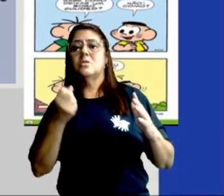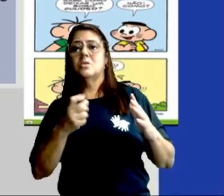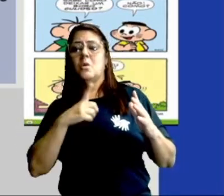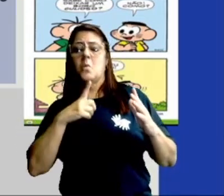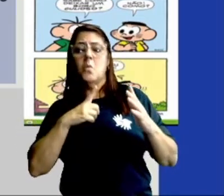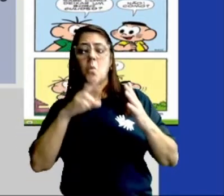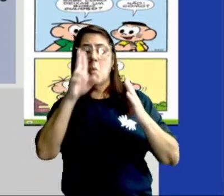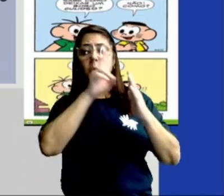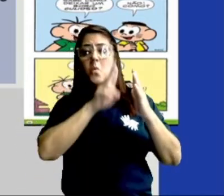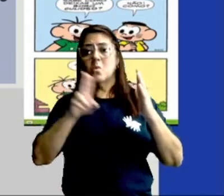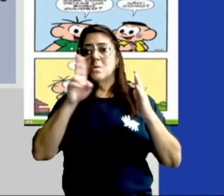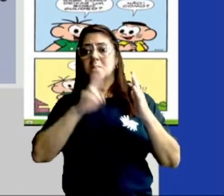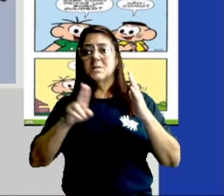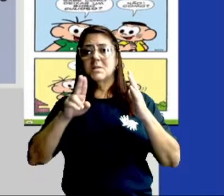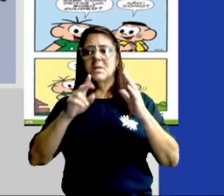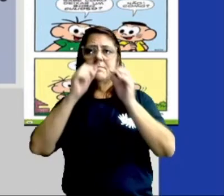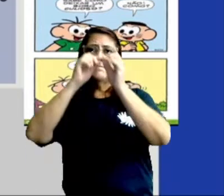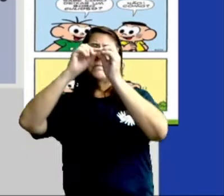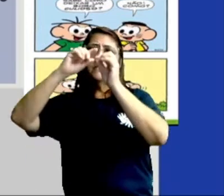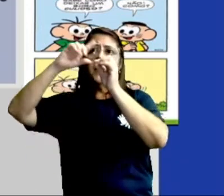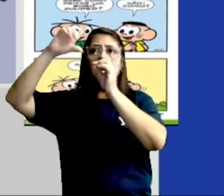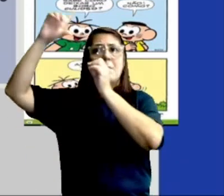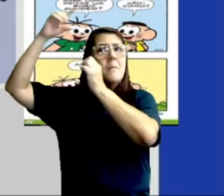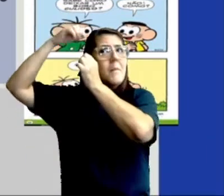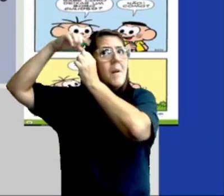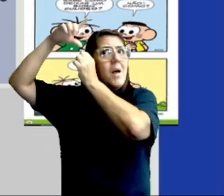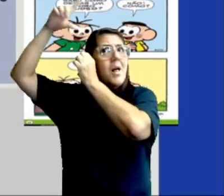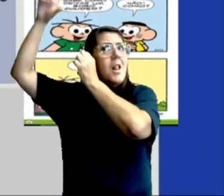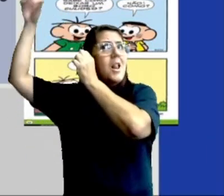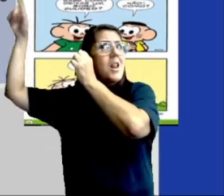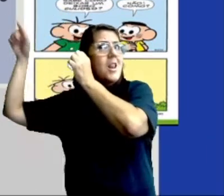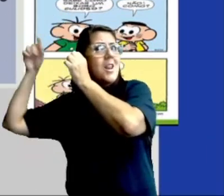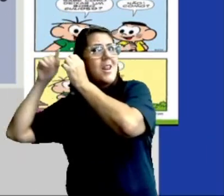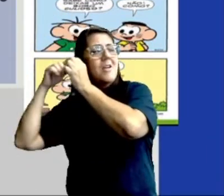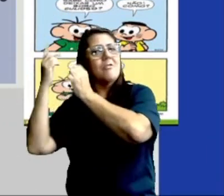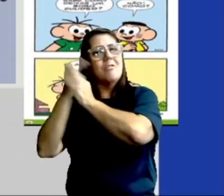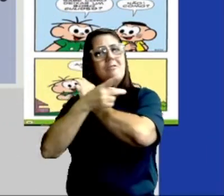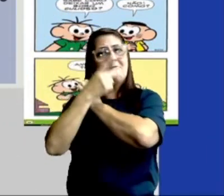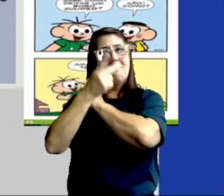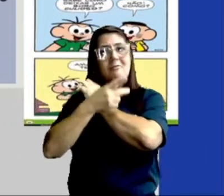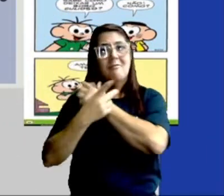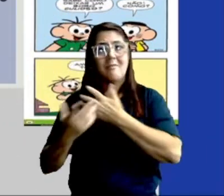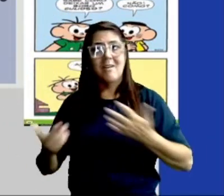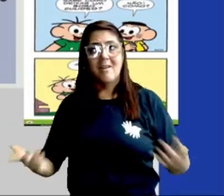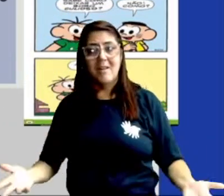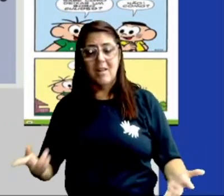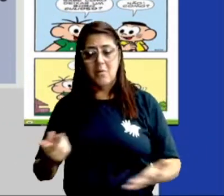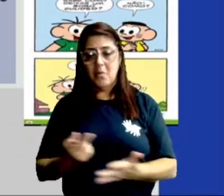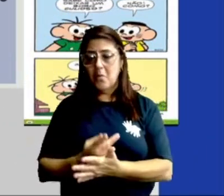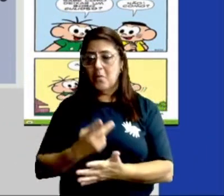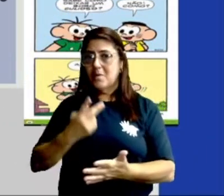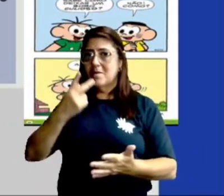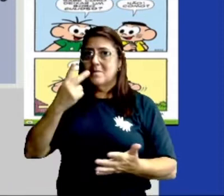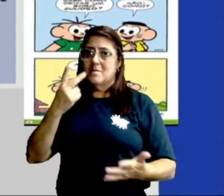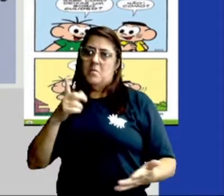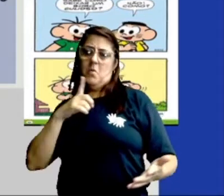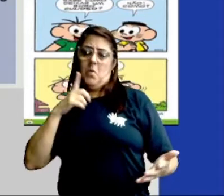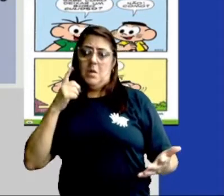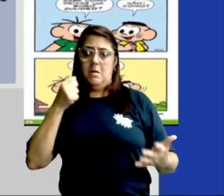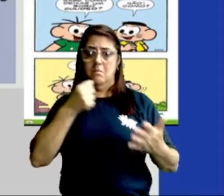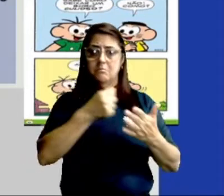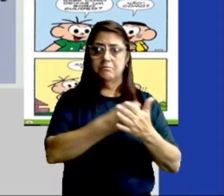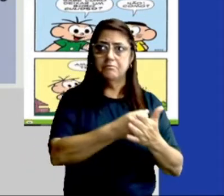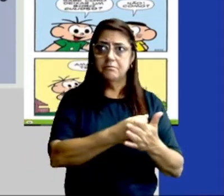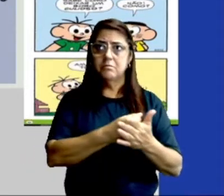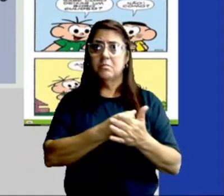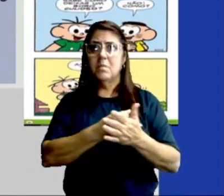gráficos, que são os balões de fala, que são os sons representados por cada acontecimento. Quando tem uma pancada, a